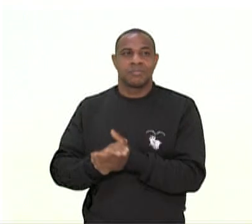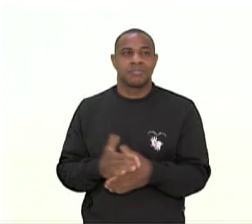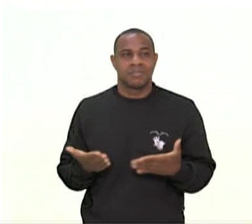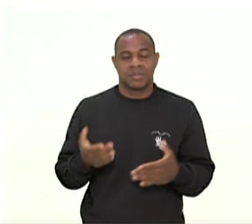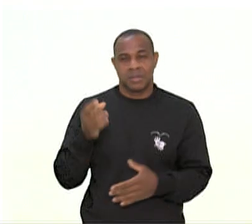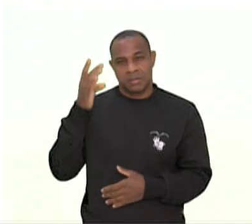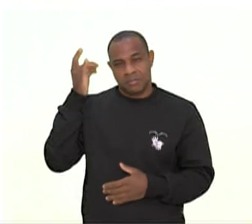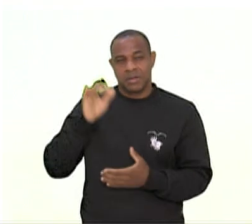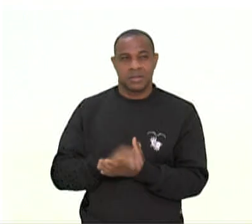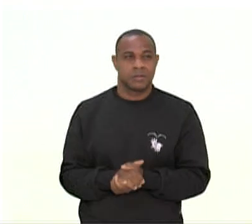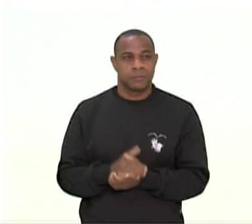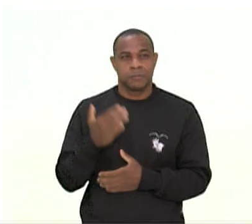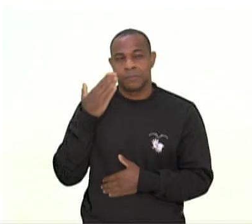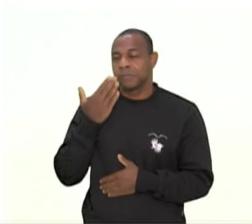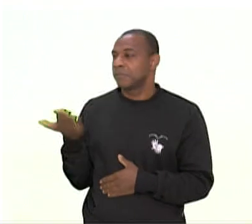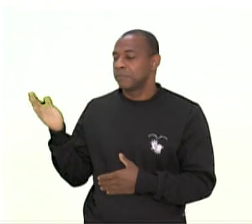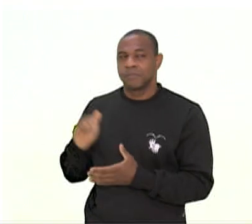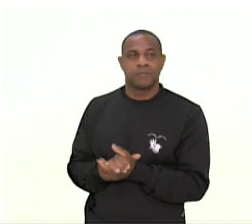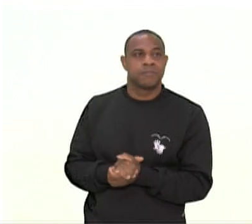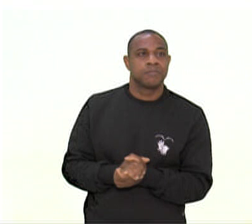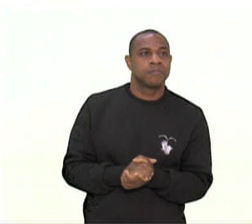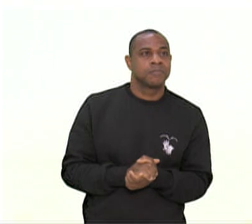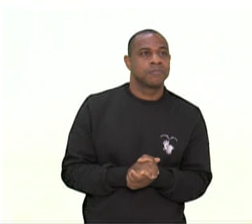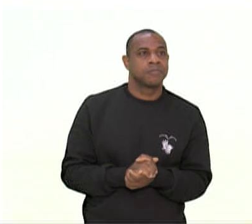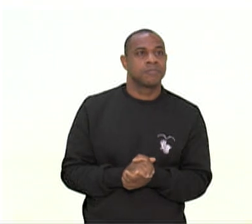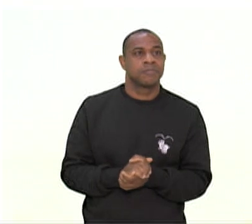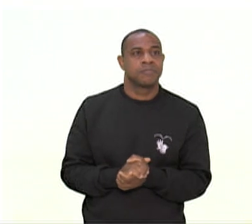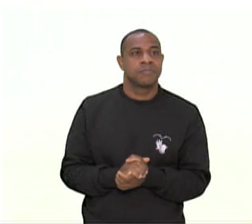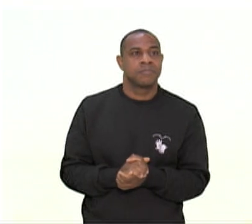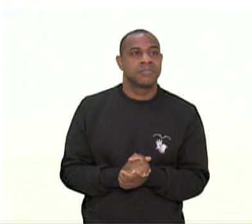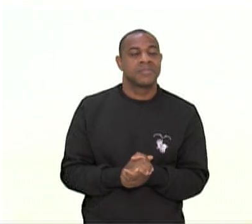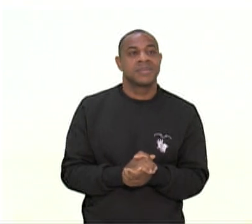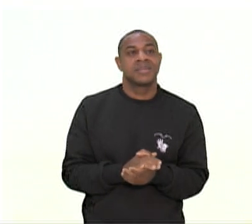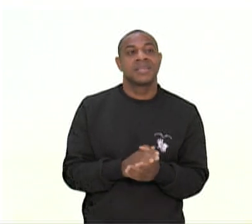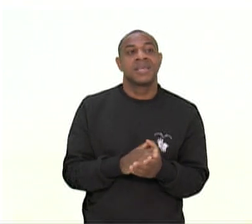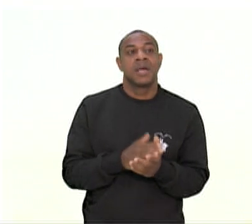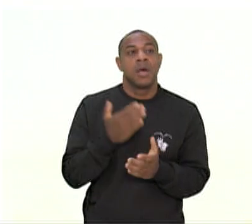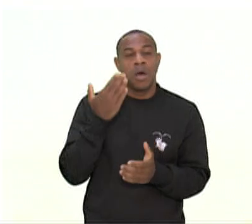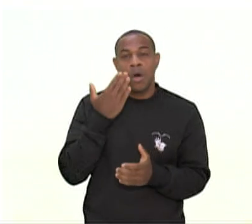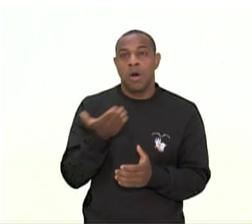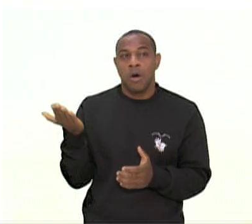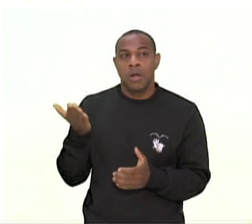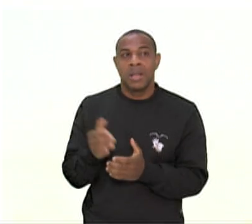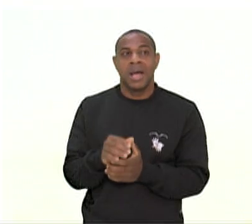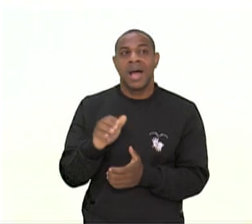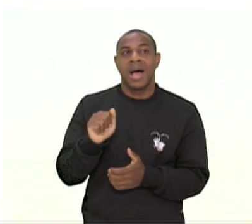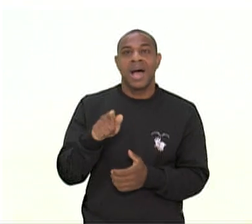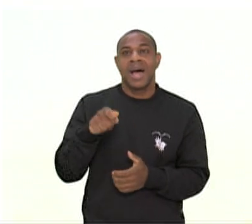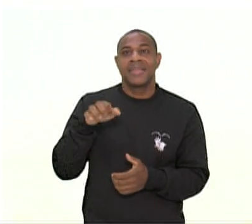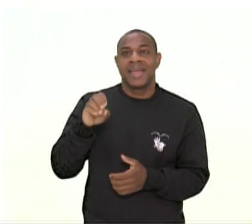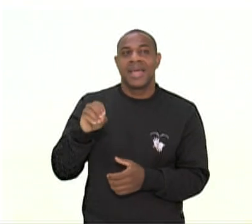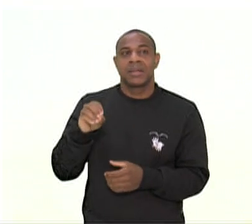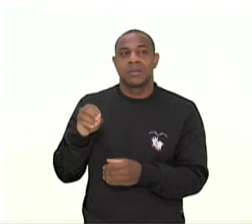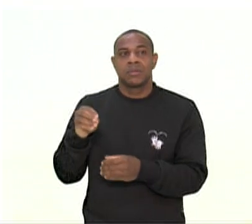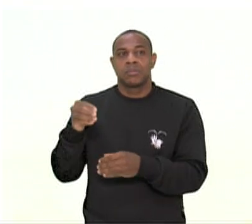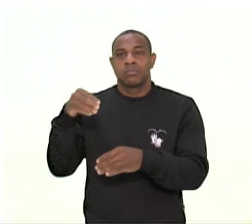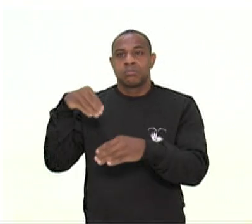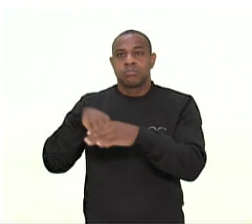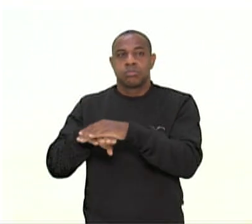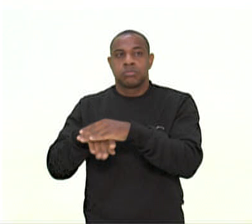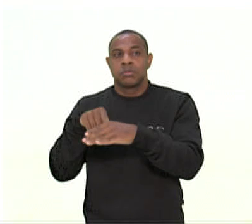muito fácil, né? Eles se modificam, olha lá, segue, anexa a apostila